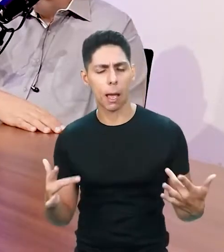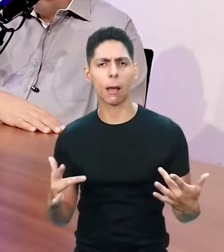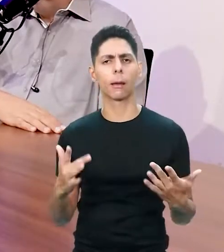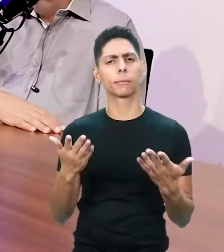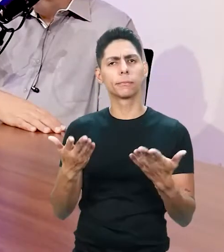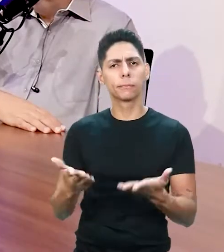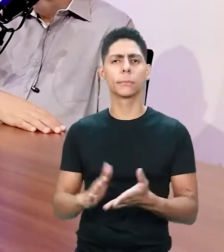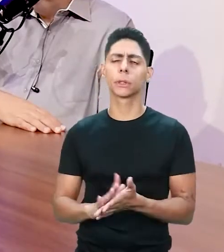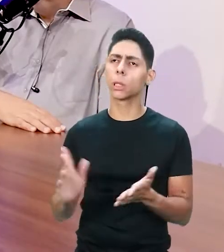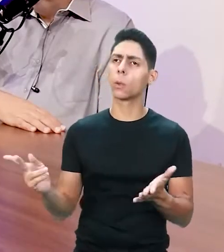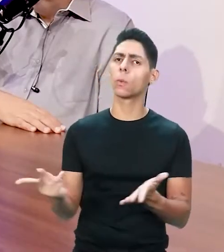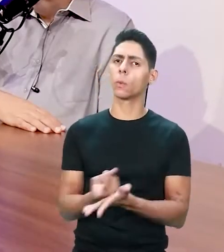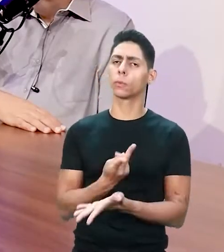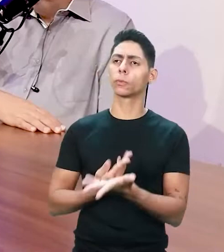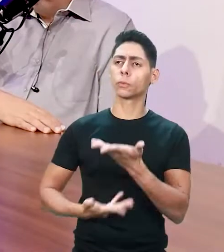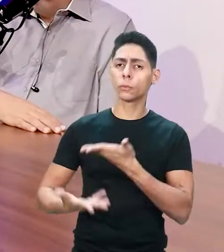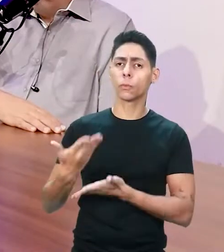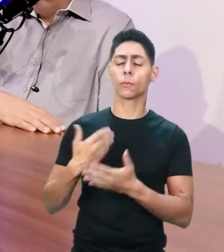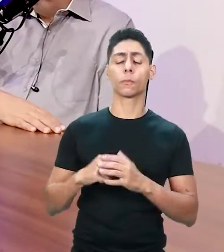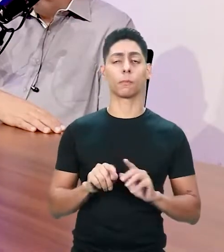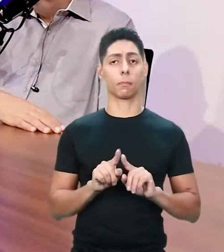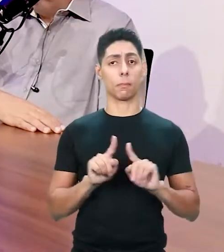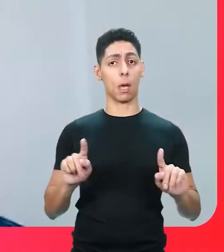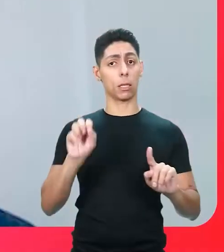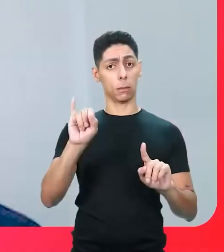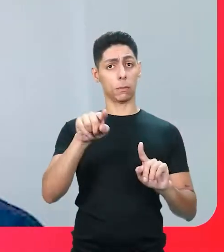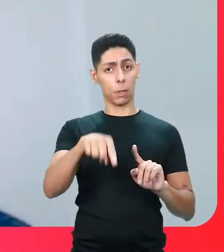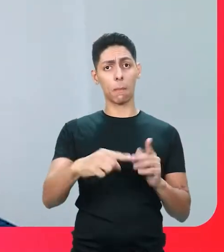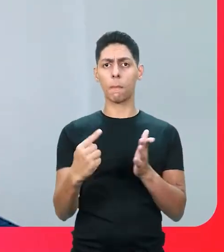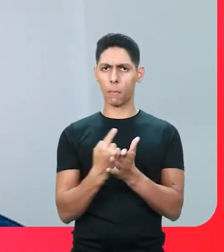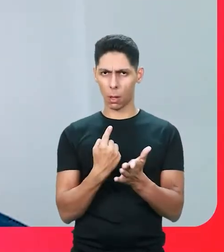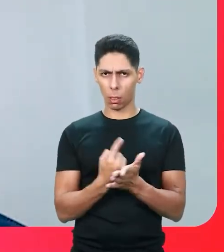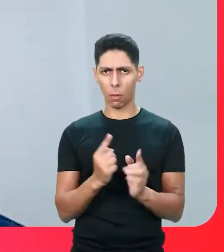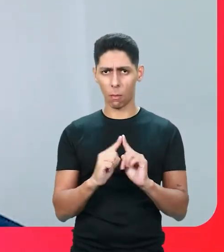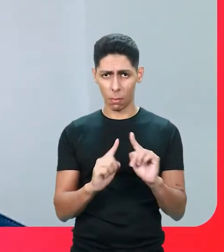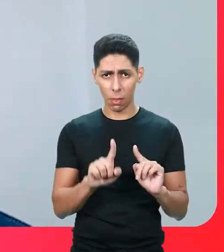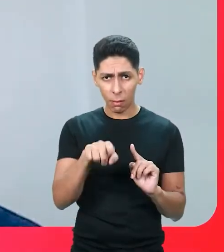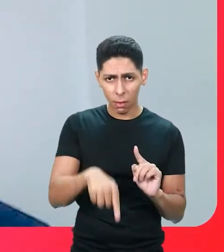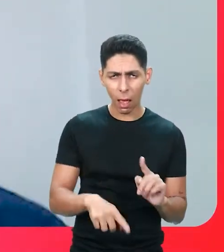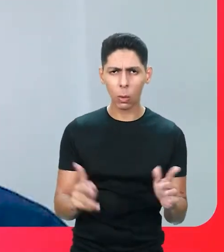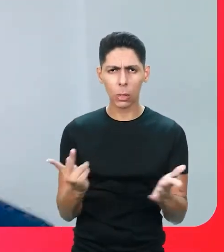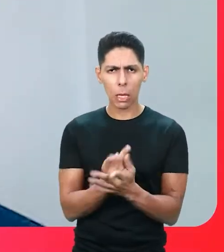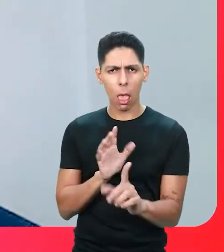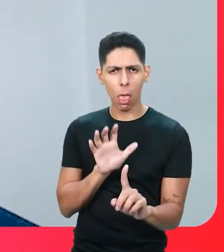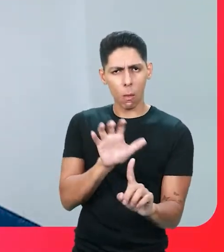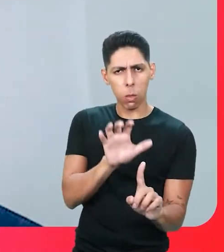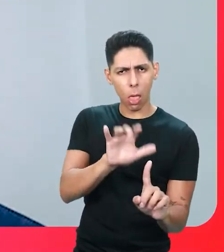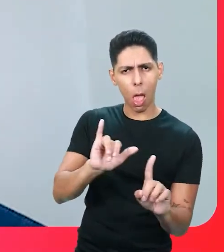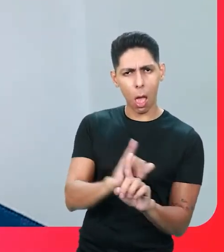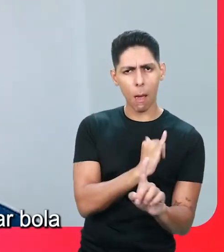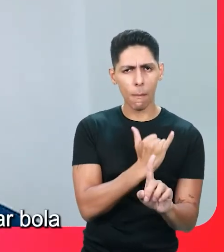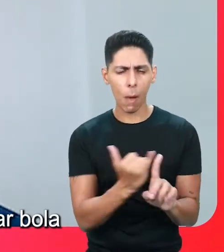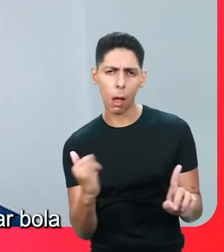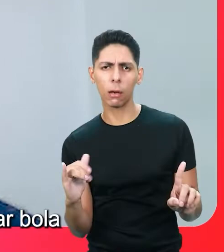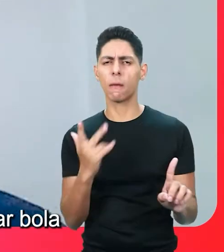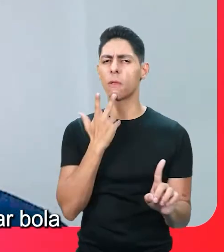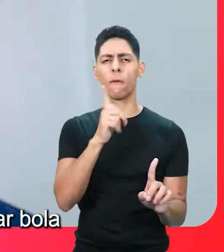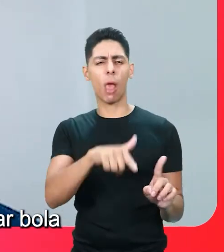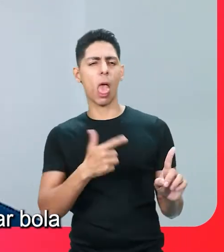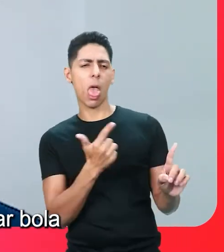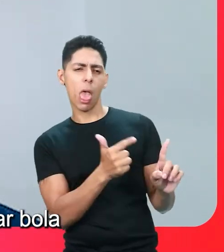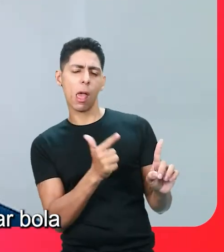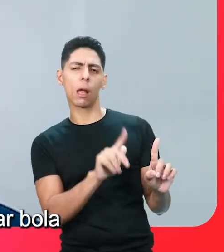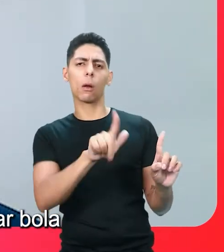solidariedade que isso gera. Agora, se você me perguntar, mas você também era hostilizado, Marcos? Tinha o cara que dizia, caolha, 4